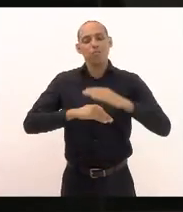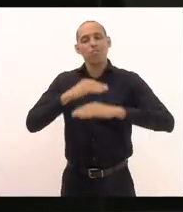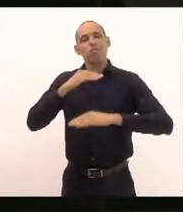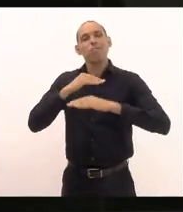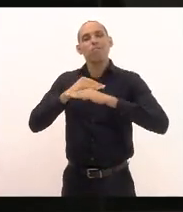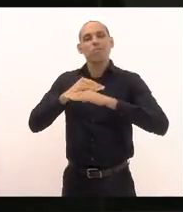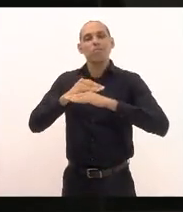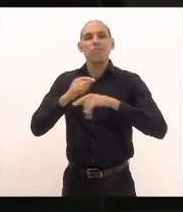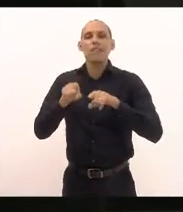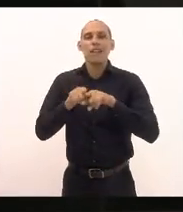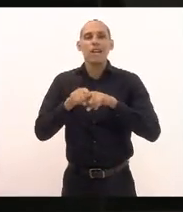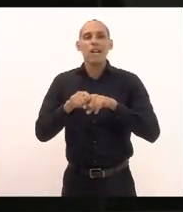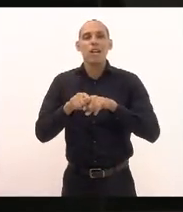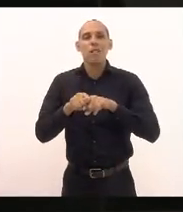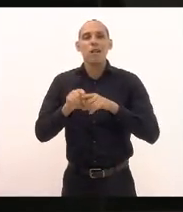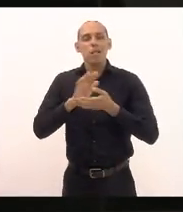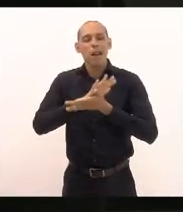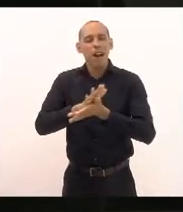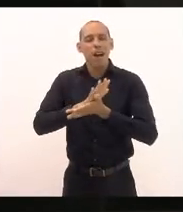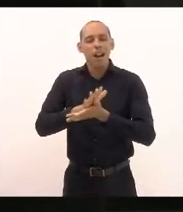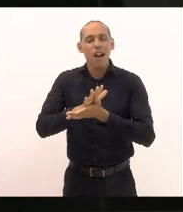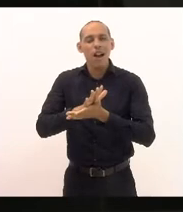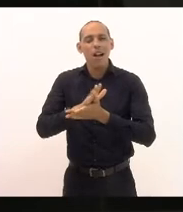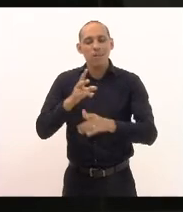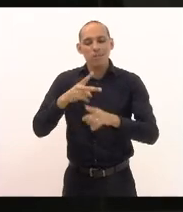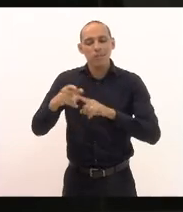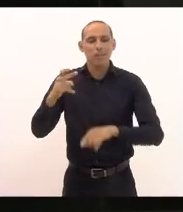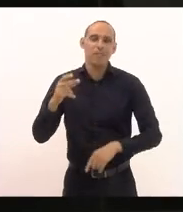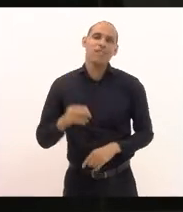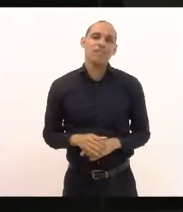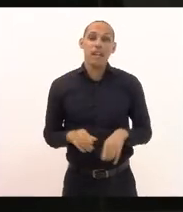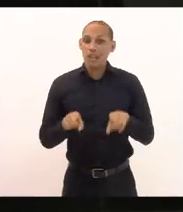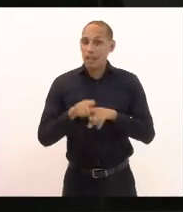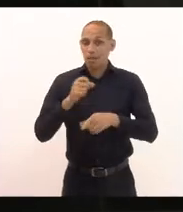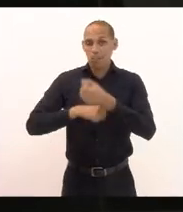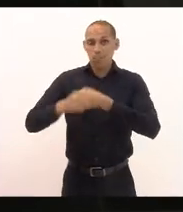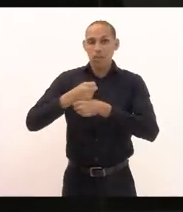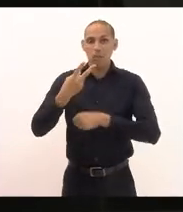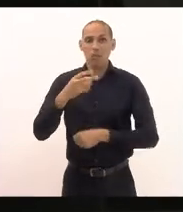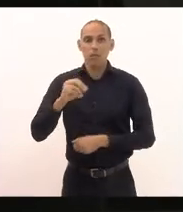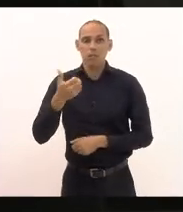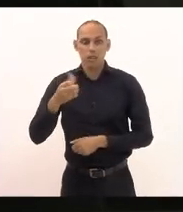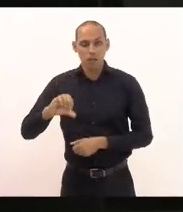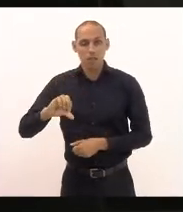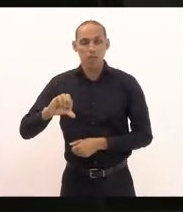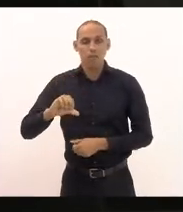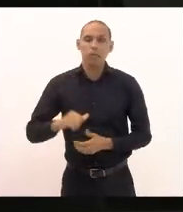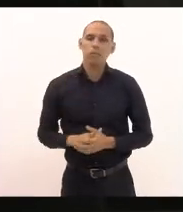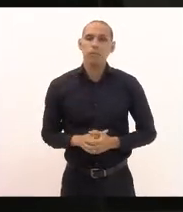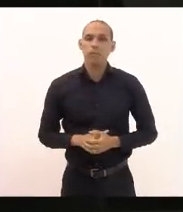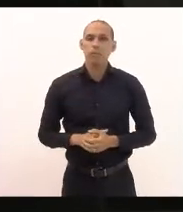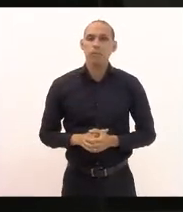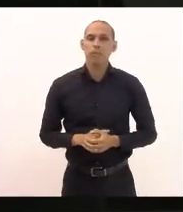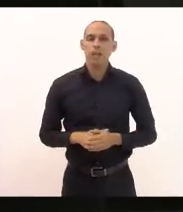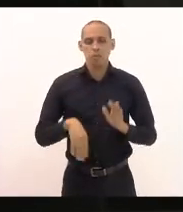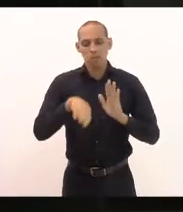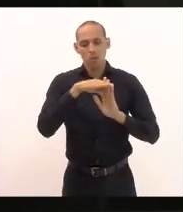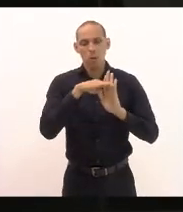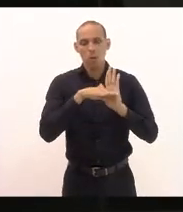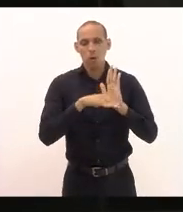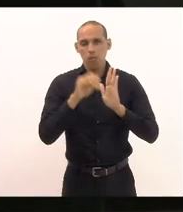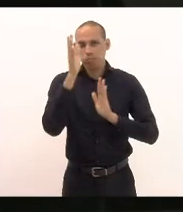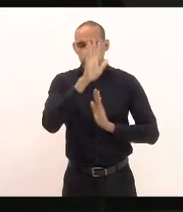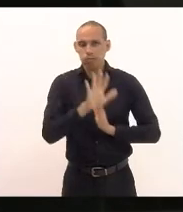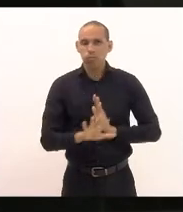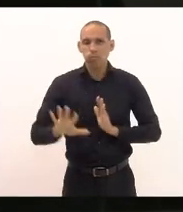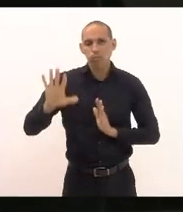vencer o preconceito. Finalmente, é bom lembrar que, em 2019, o Programa Nacional das Nações